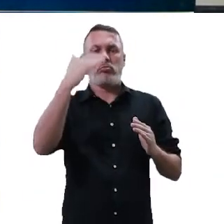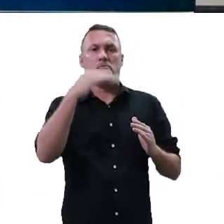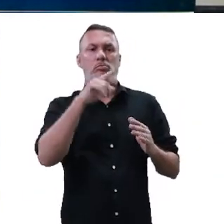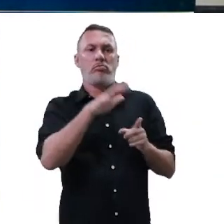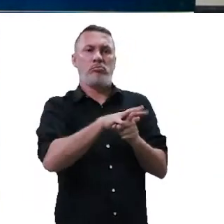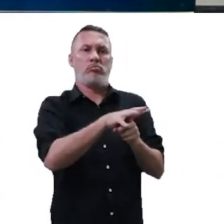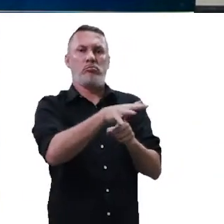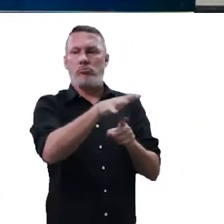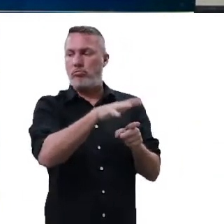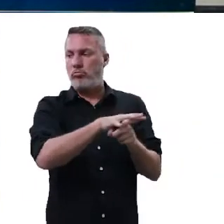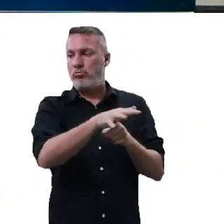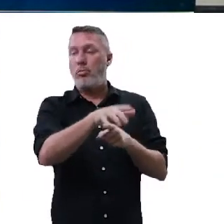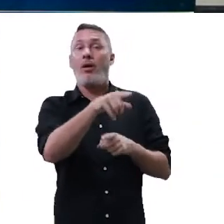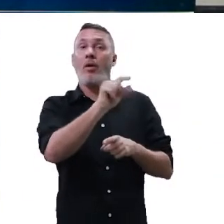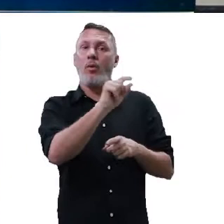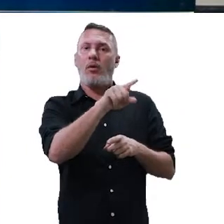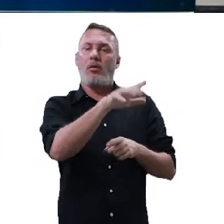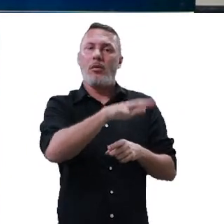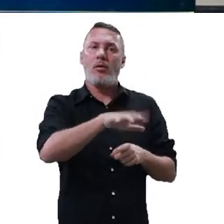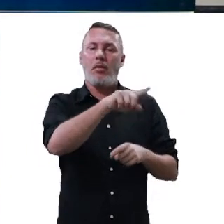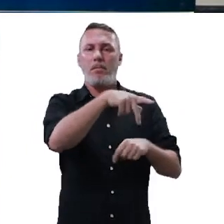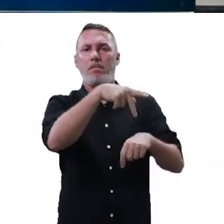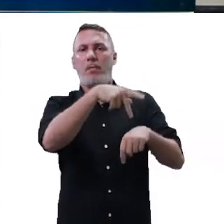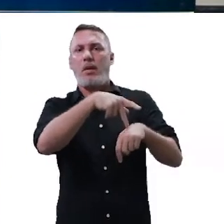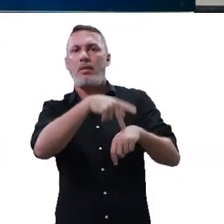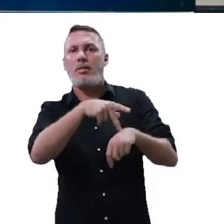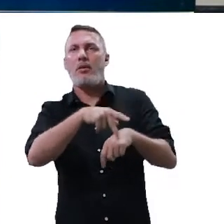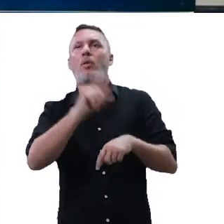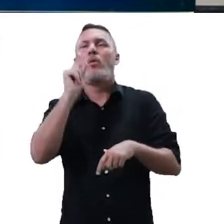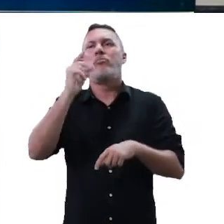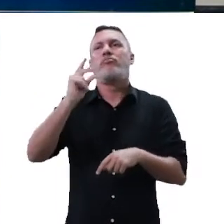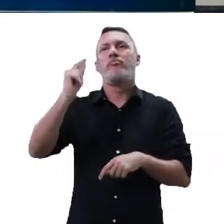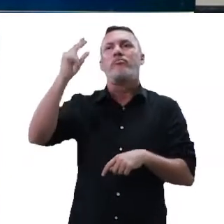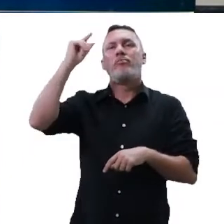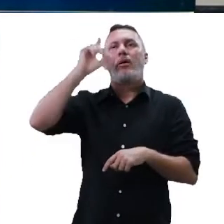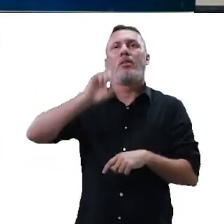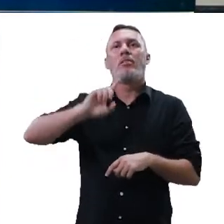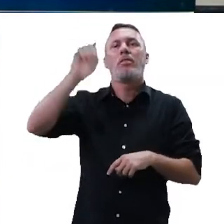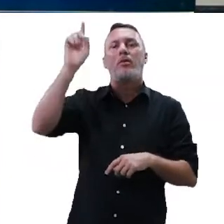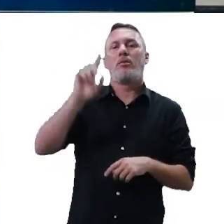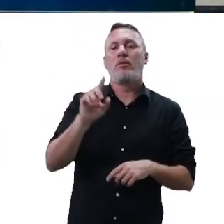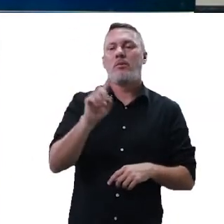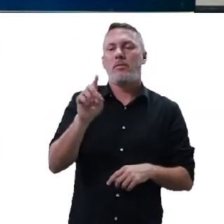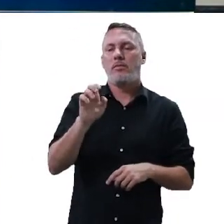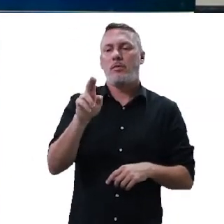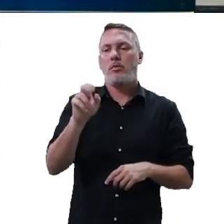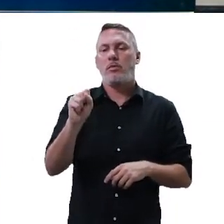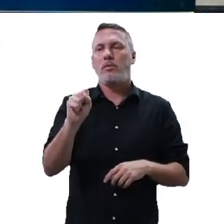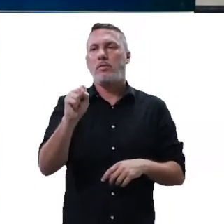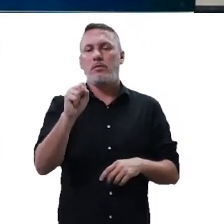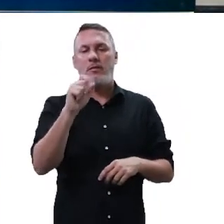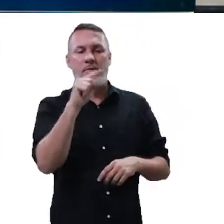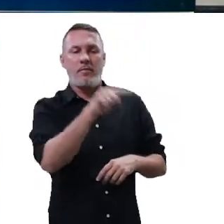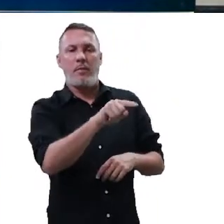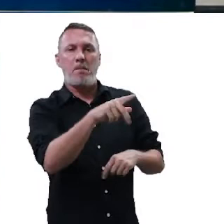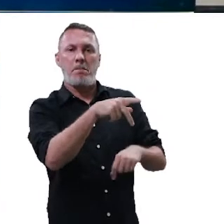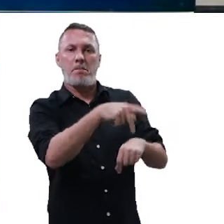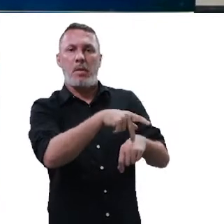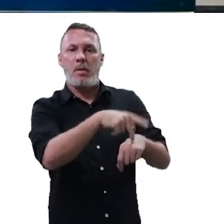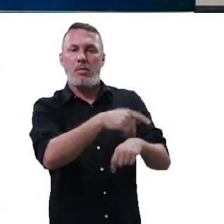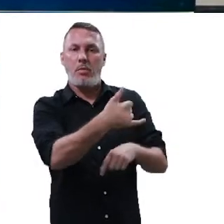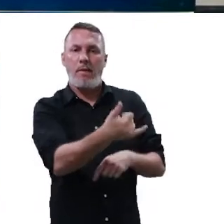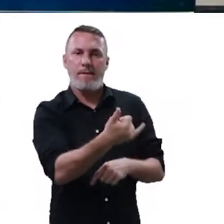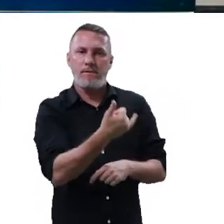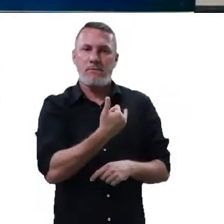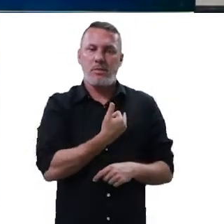verdade, é a pedra que o pai de Zeus achava que tinha comido Zeus, mas na verdade a mãe tinha dado uma pedra e